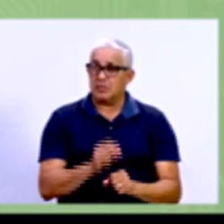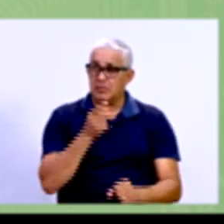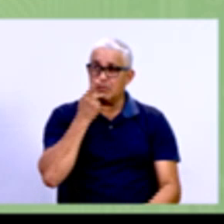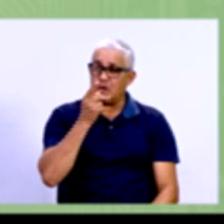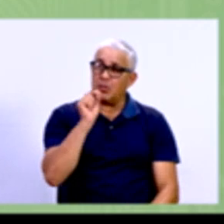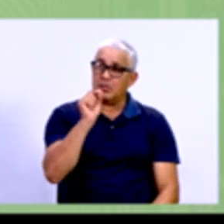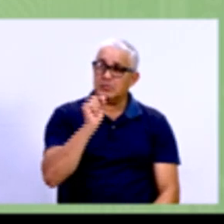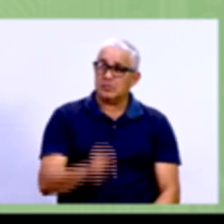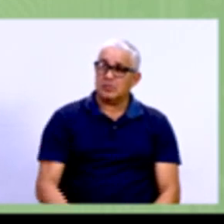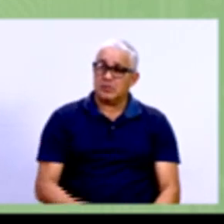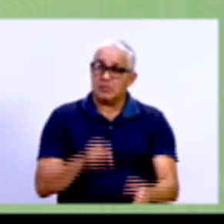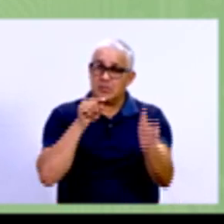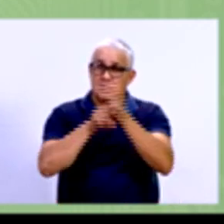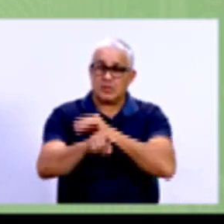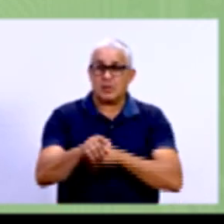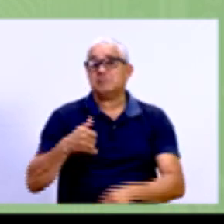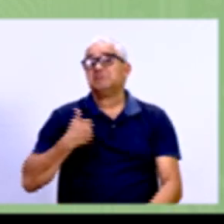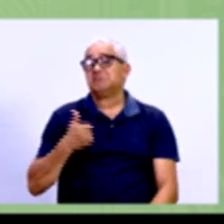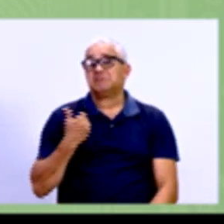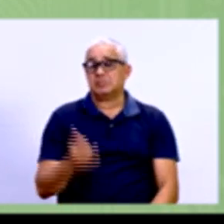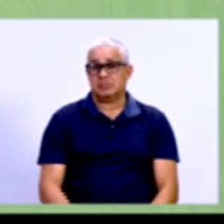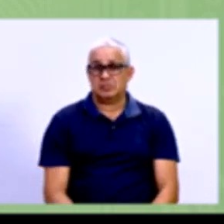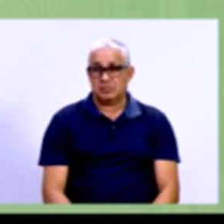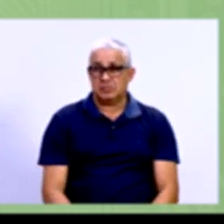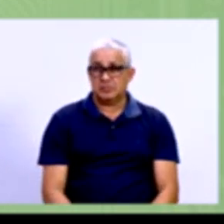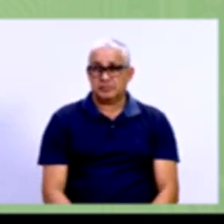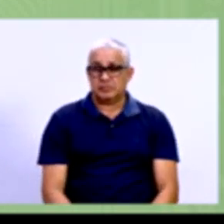uma variável, eu pergunto, qual é a sua idade? A idade